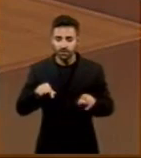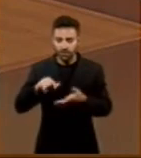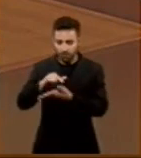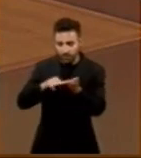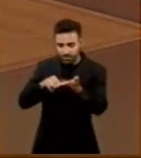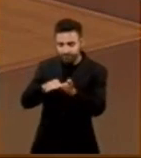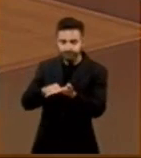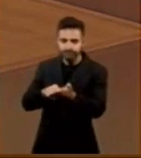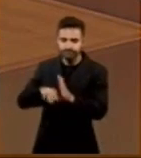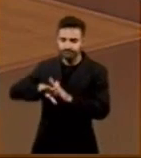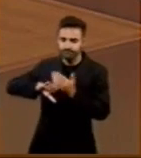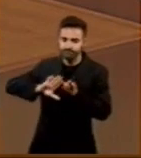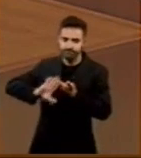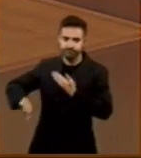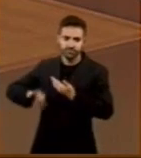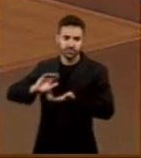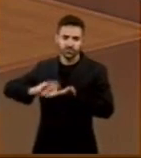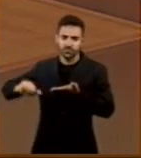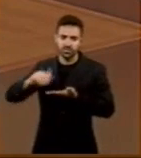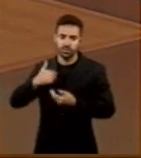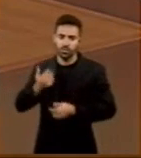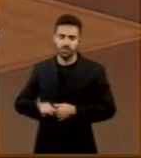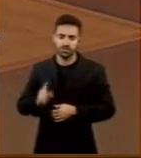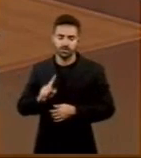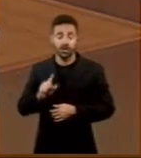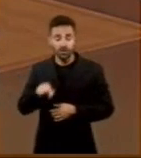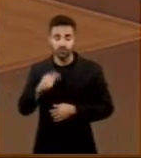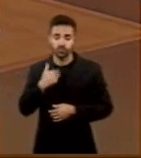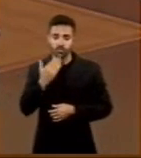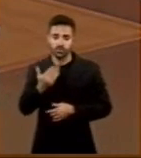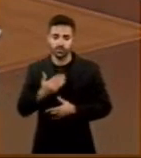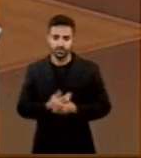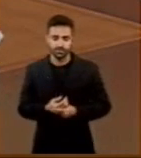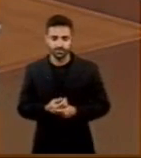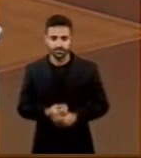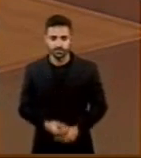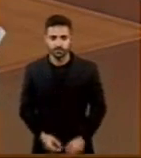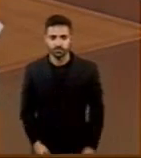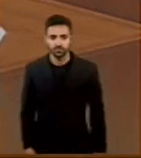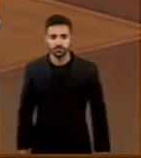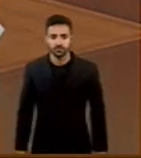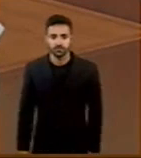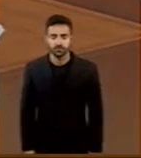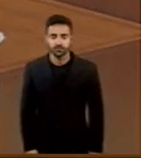se conhecido, que se lhe negue provimento. É o que se pede e espera.